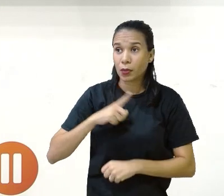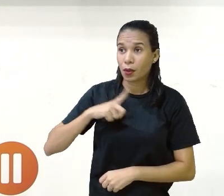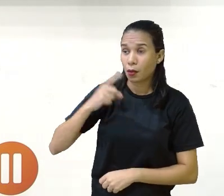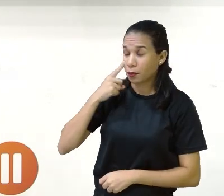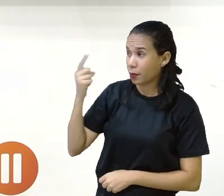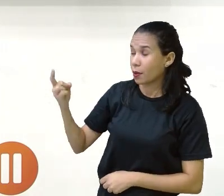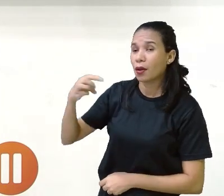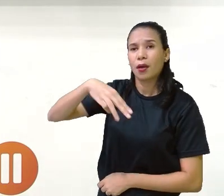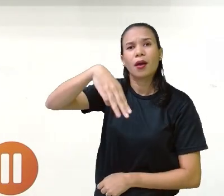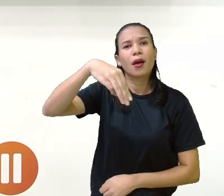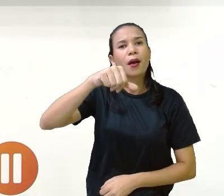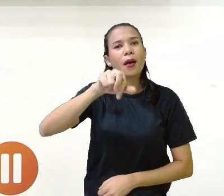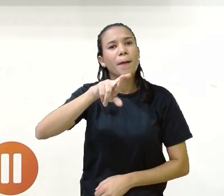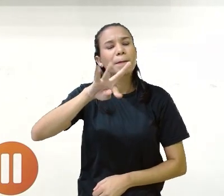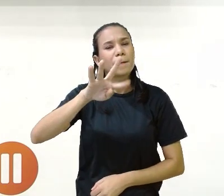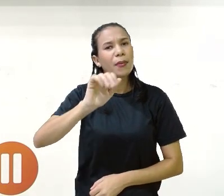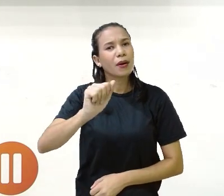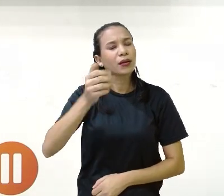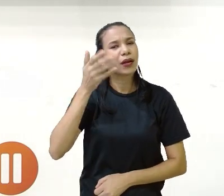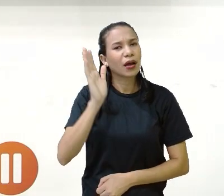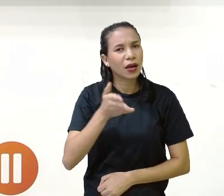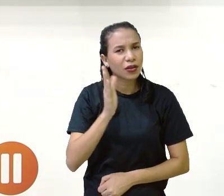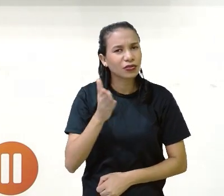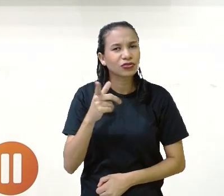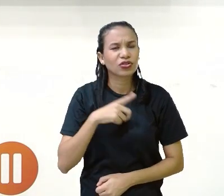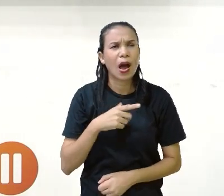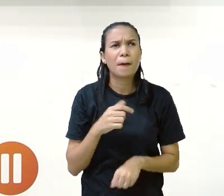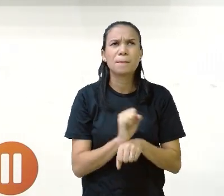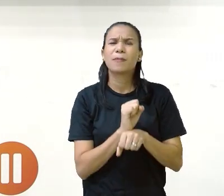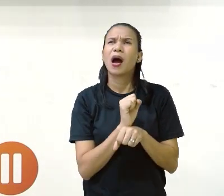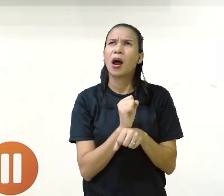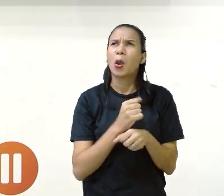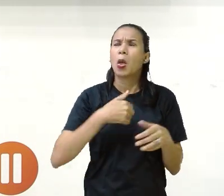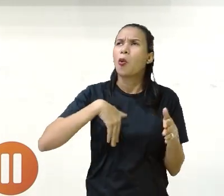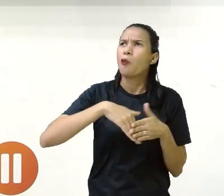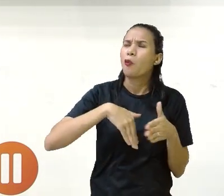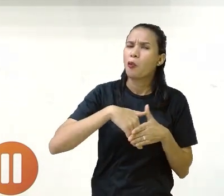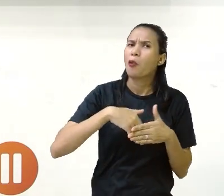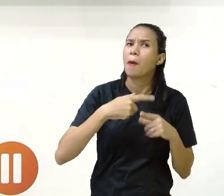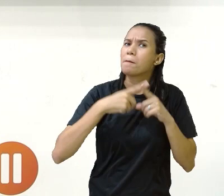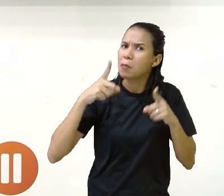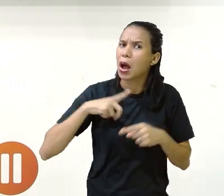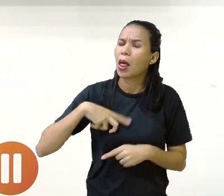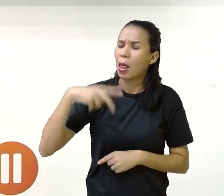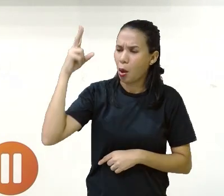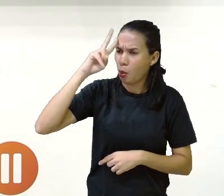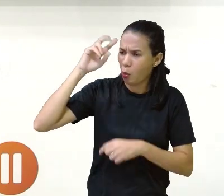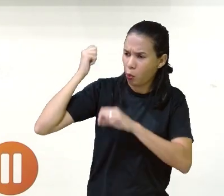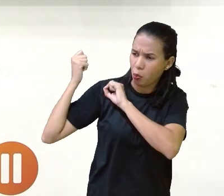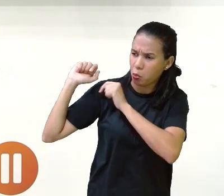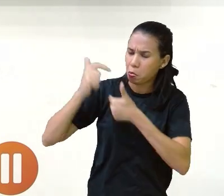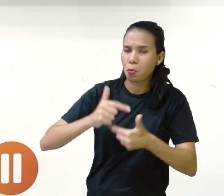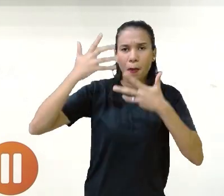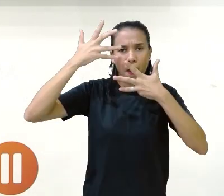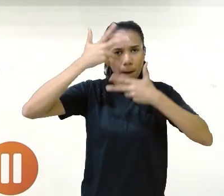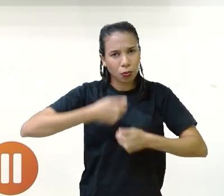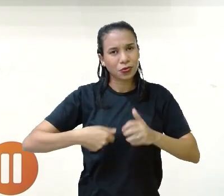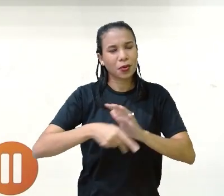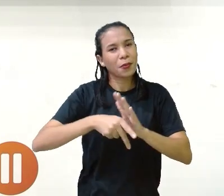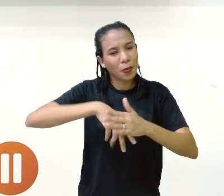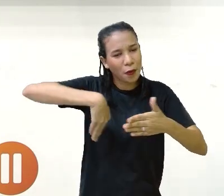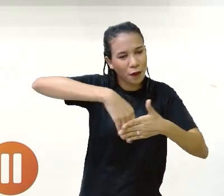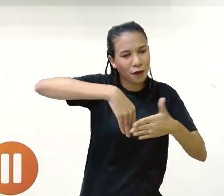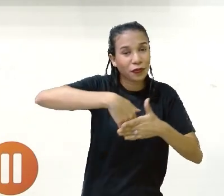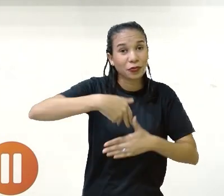Marta, se eu não estou enganada, ela já parou de jogar, mas ela fez uma história muito bonita no futebol, na